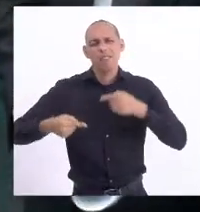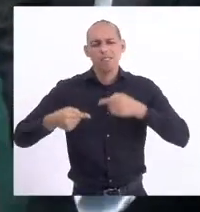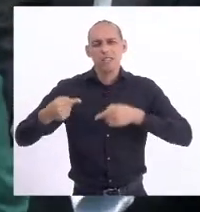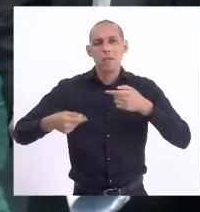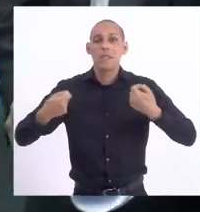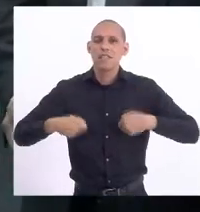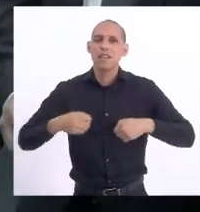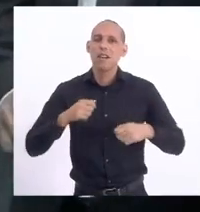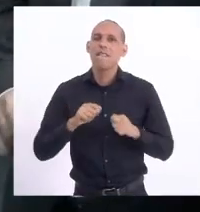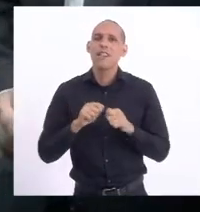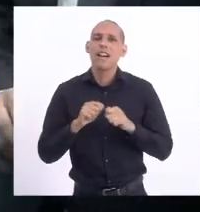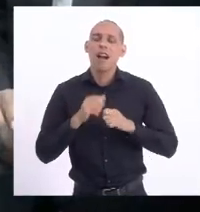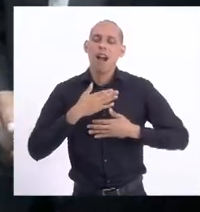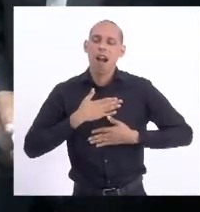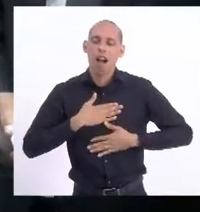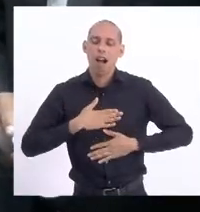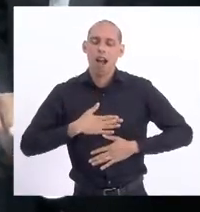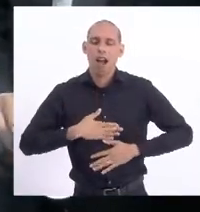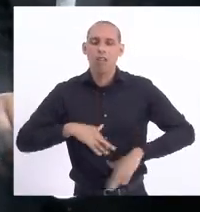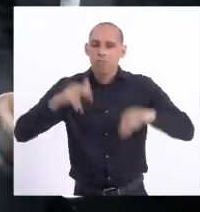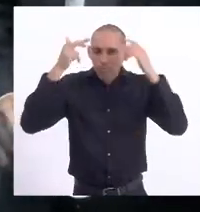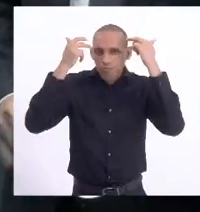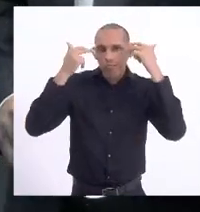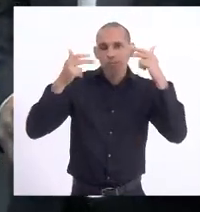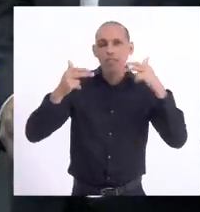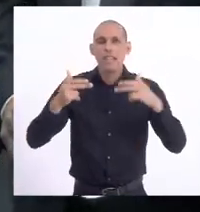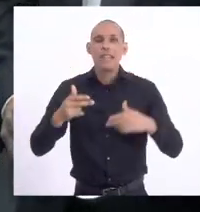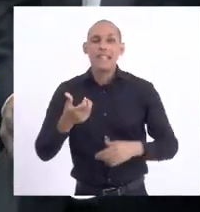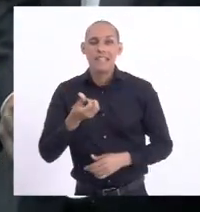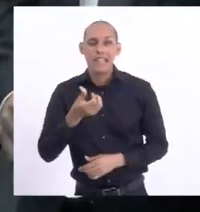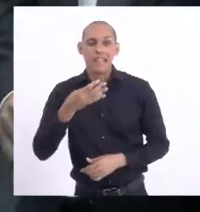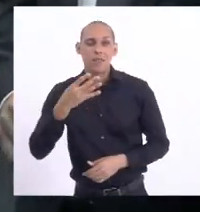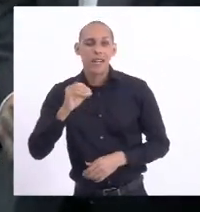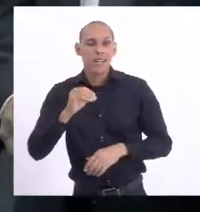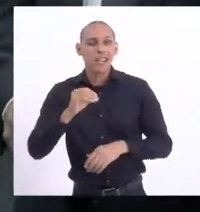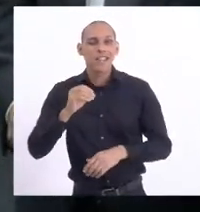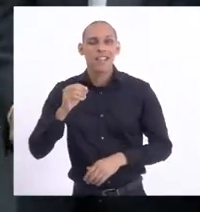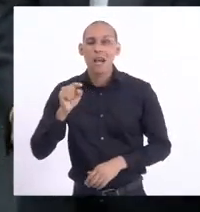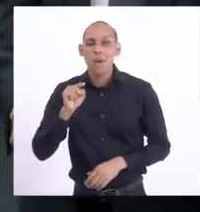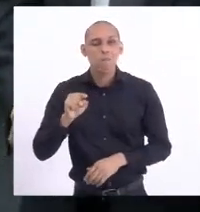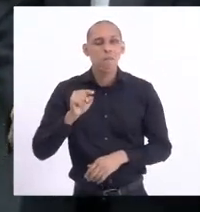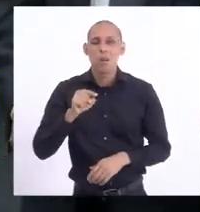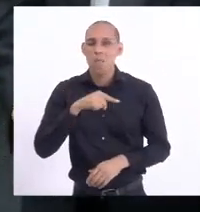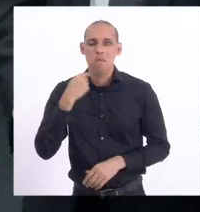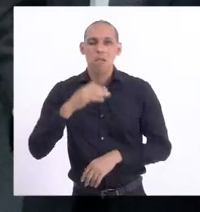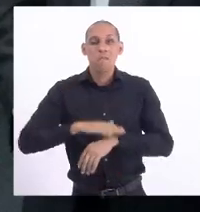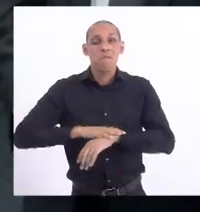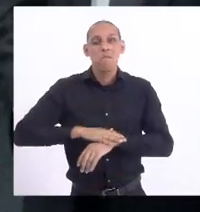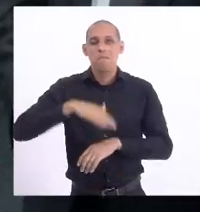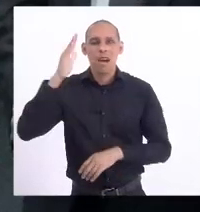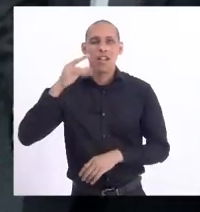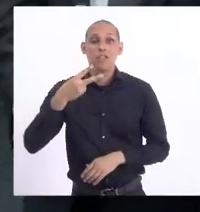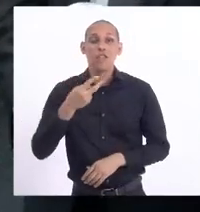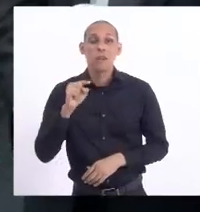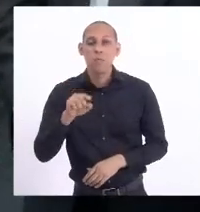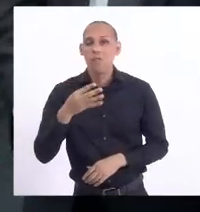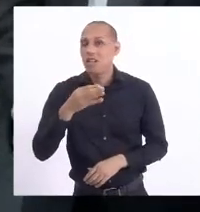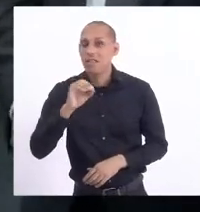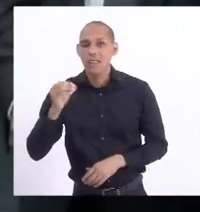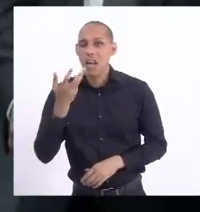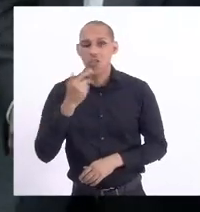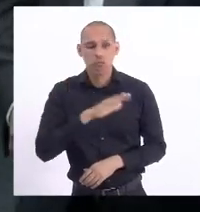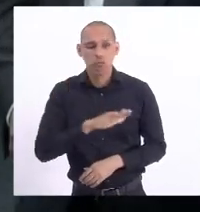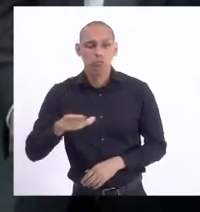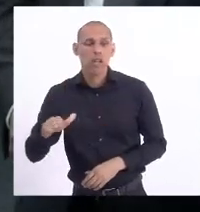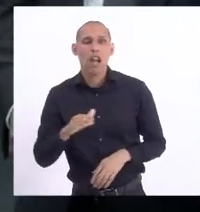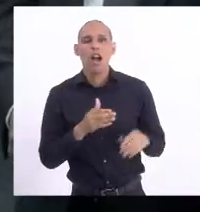feito com tranquilidade. Já foram mais de 640 mil mortos no Brasil, já foram mais de 2.400 crianças e adolescentes